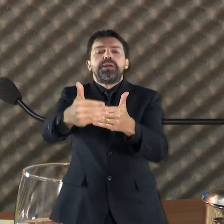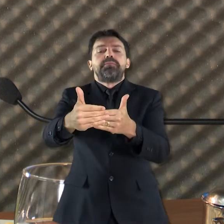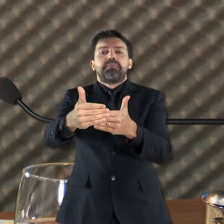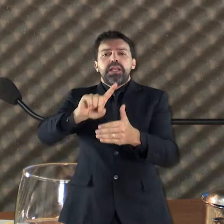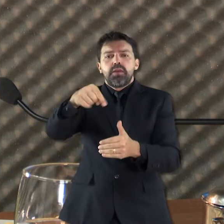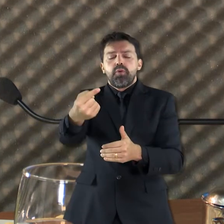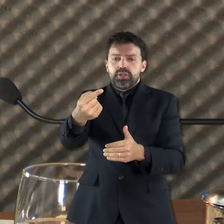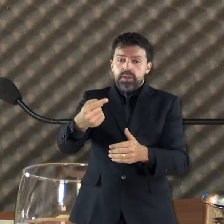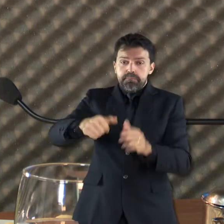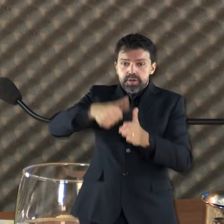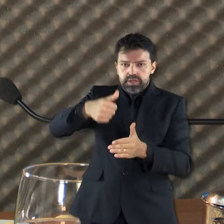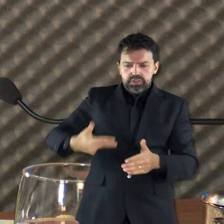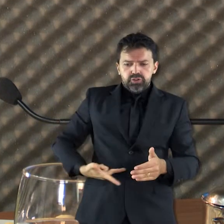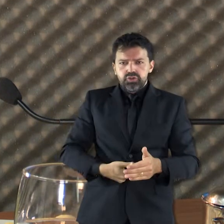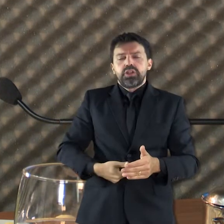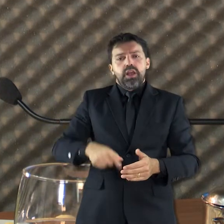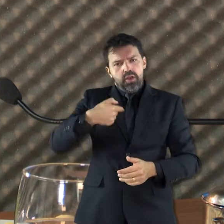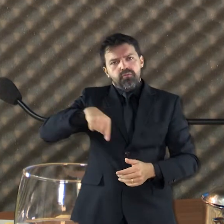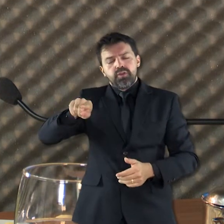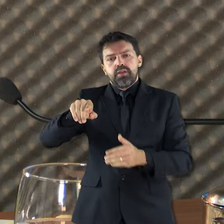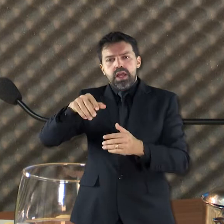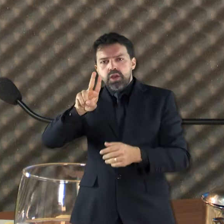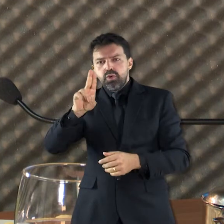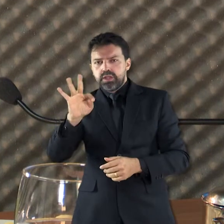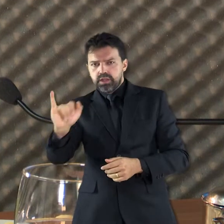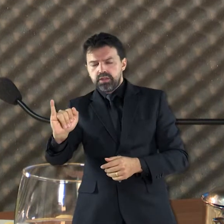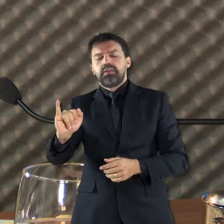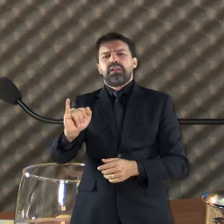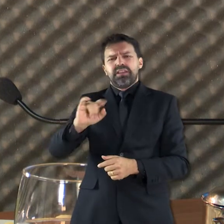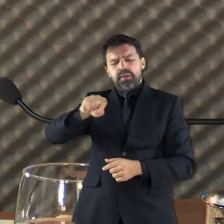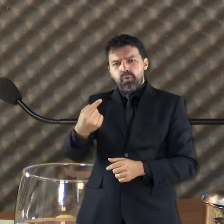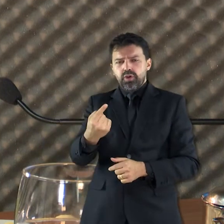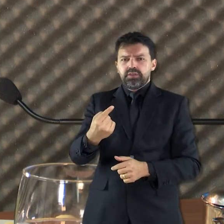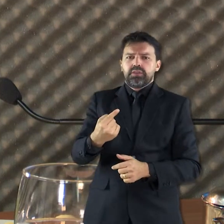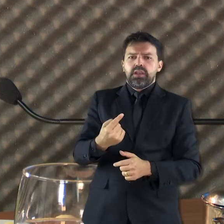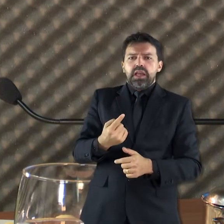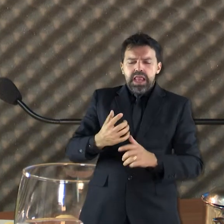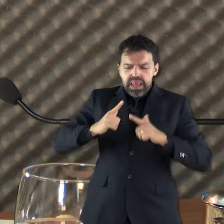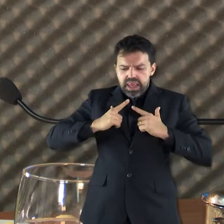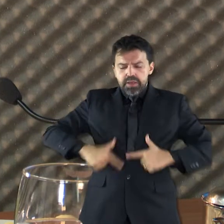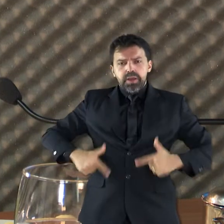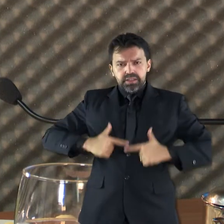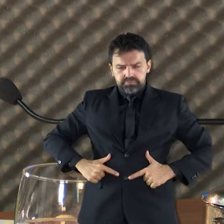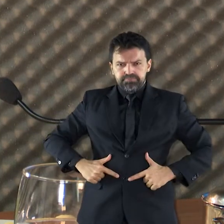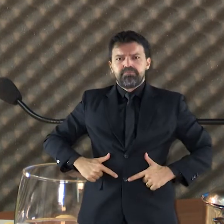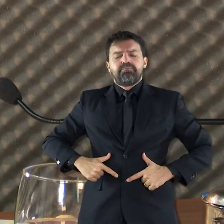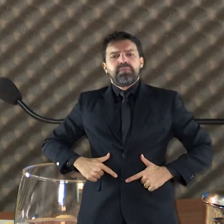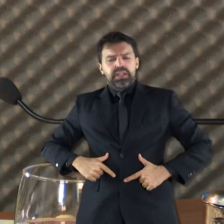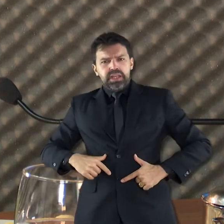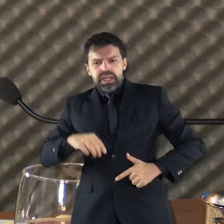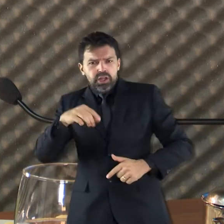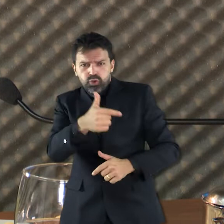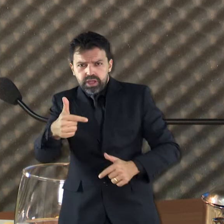essa primeira cirurgia que eu baixei na UTI. Aí depois eu fiz uma outra de lavagem do abdômen para ver se tinha metástase, não tinha. Opa, sinal bom,